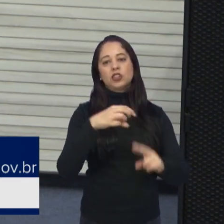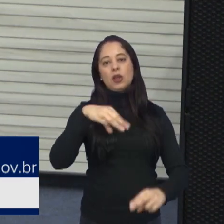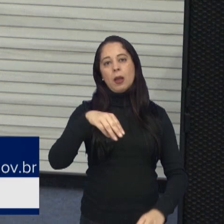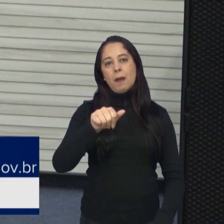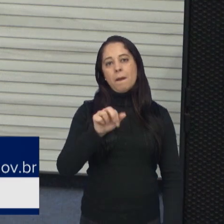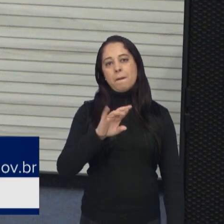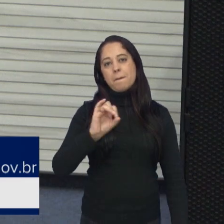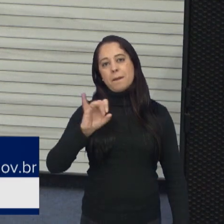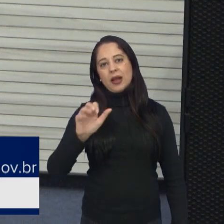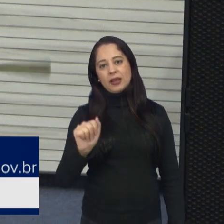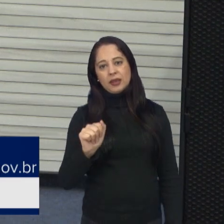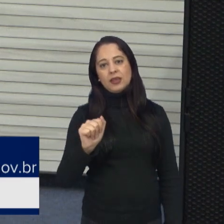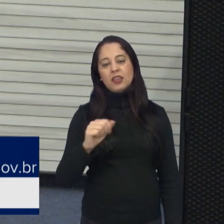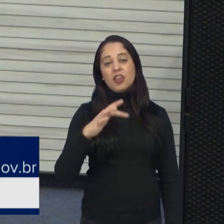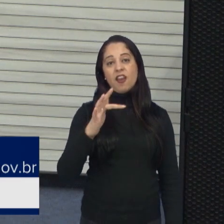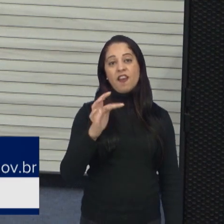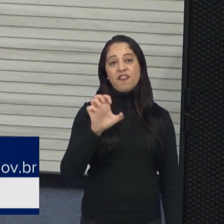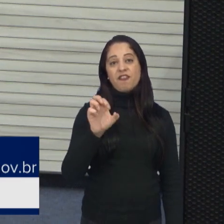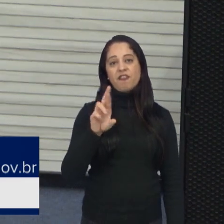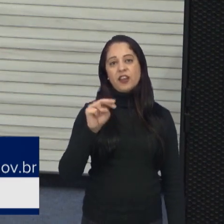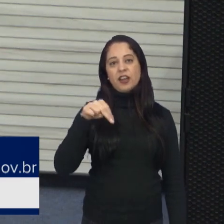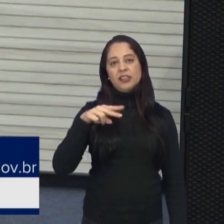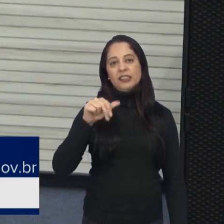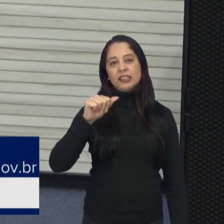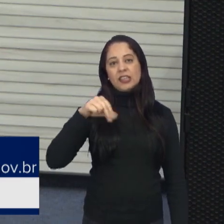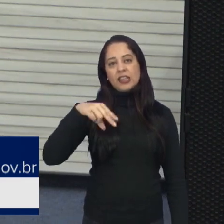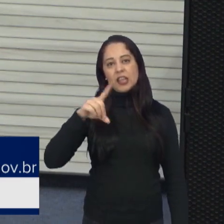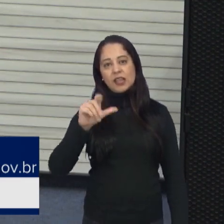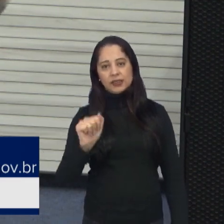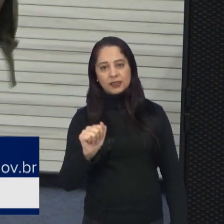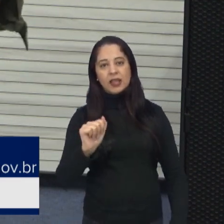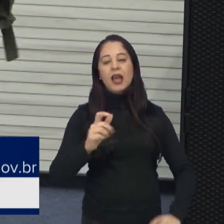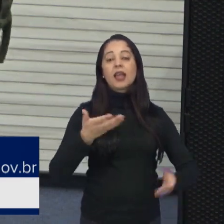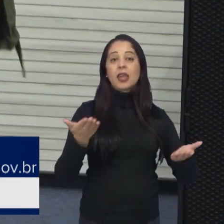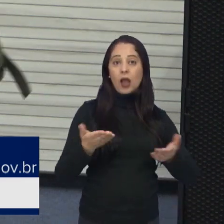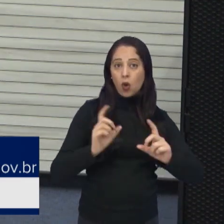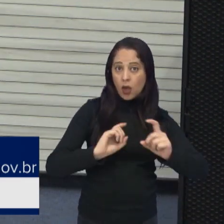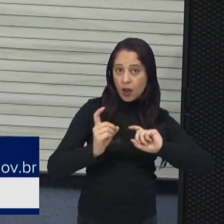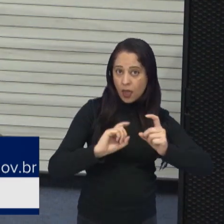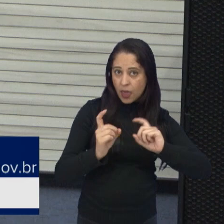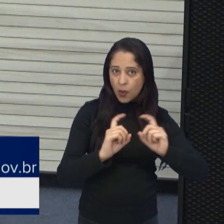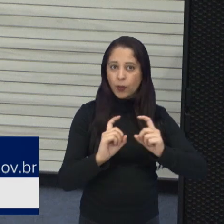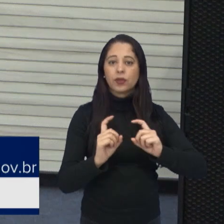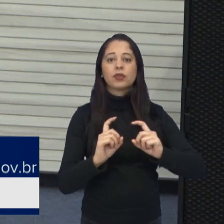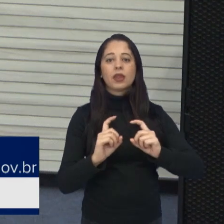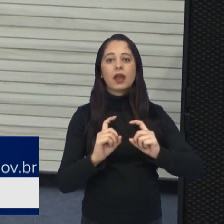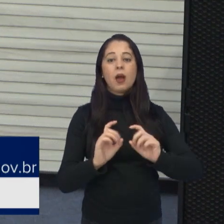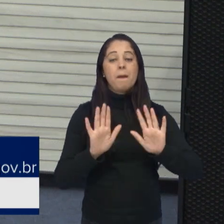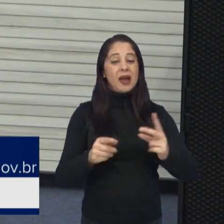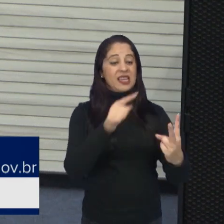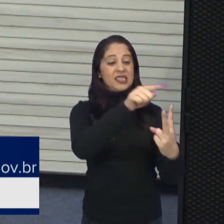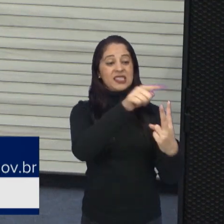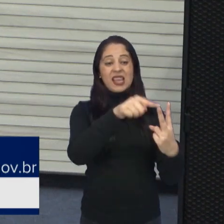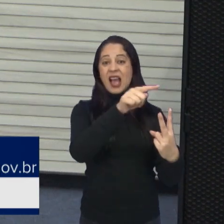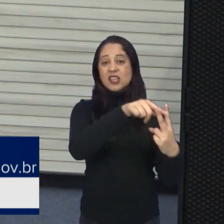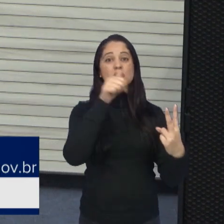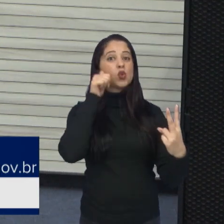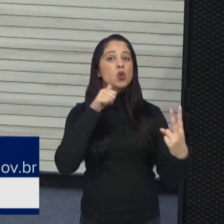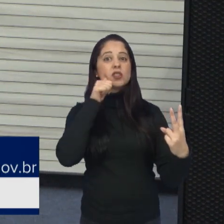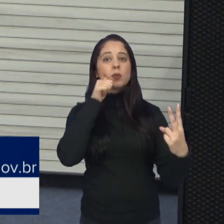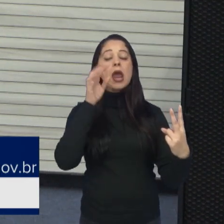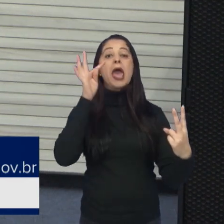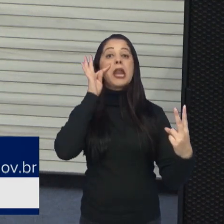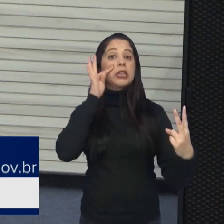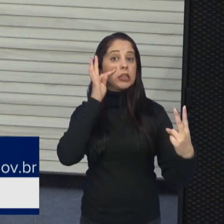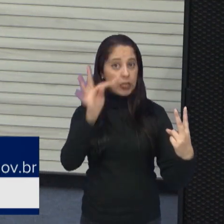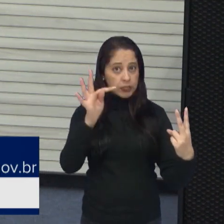Maria Oliveira e a Fernanda, né? Que fizeram a reunião com os vereadores, que eu pedi aqui um minuto, mas elas são